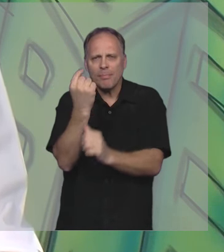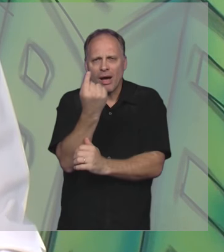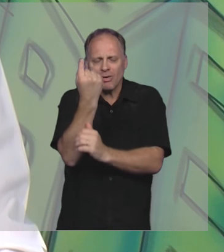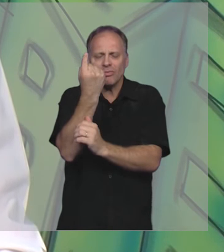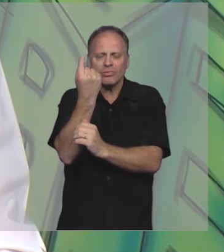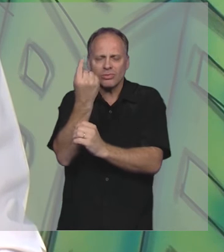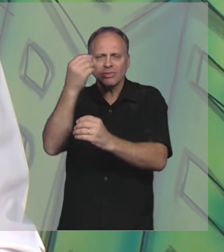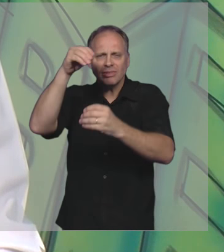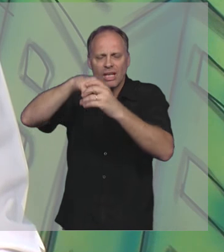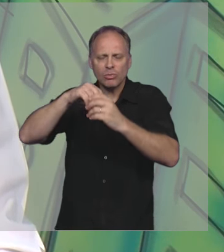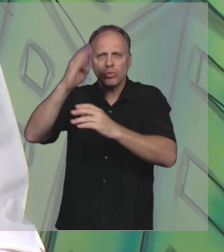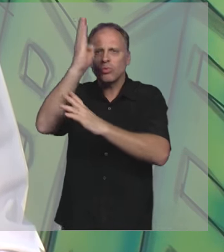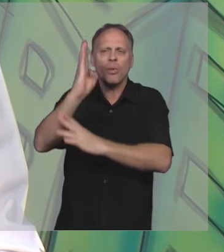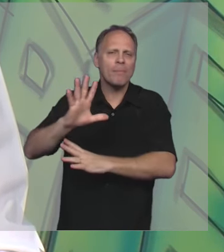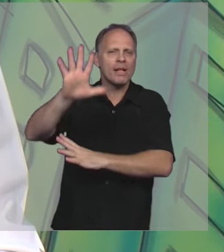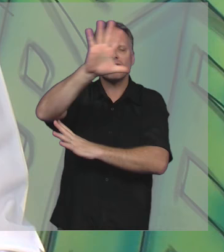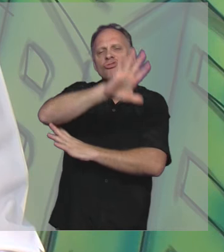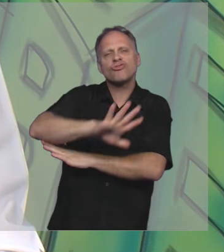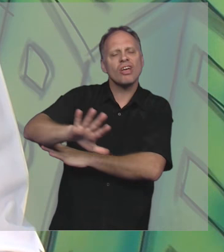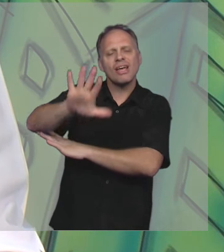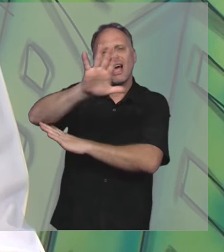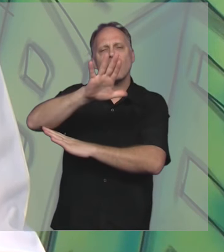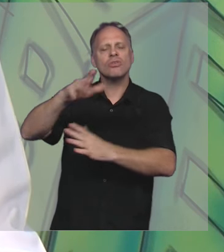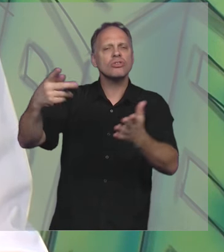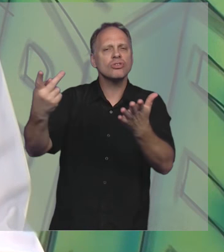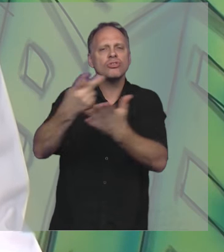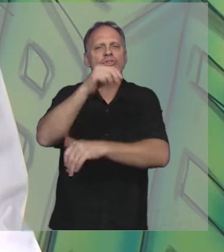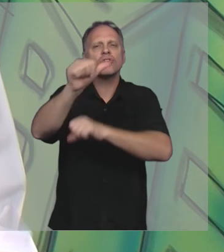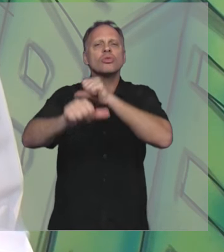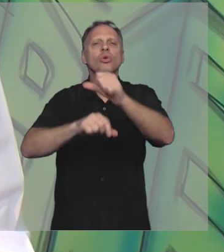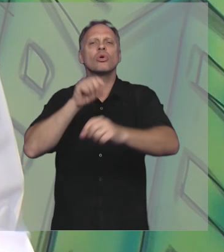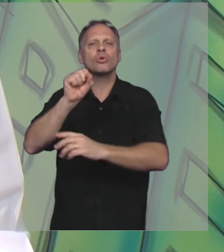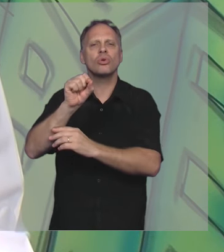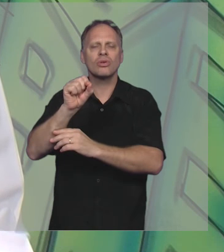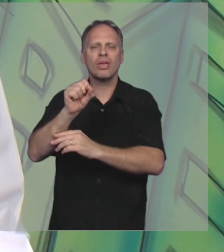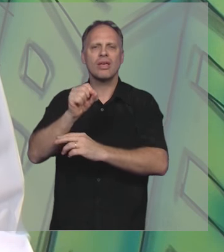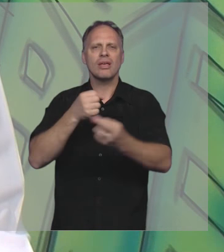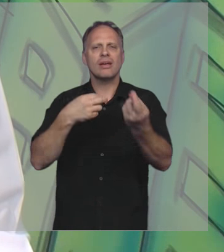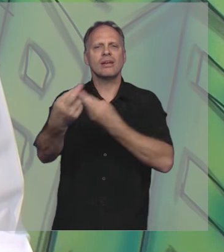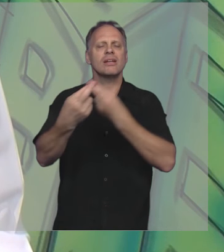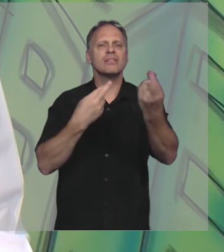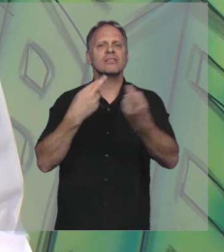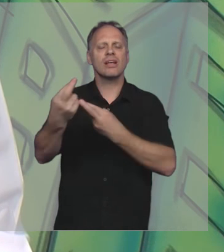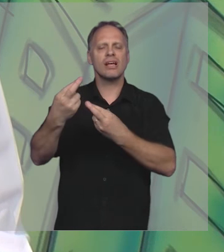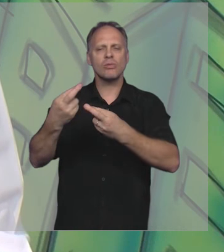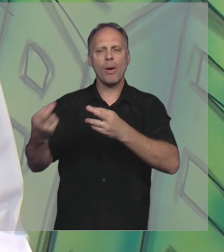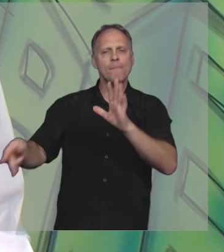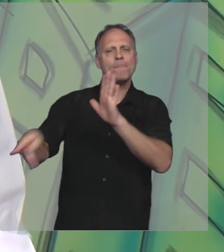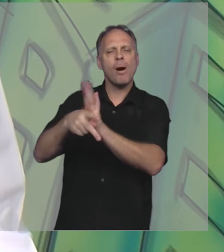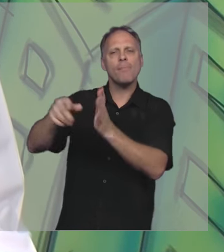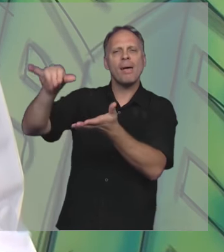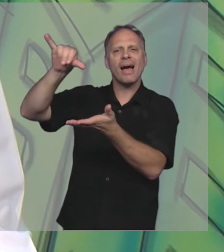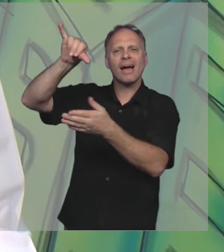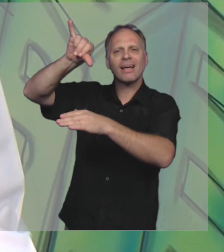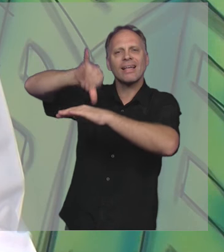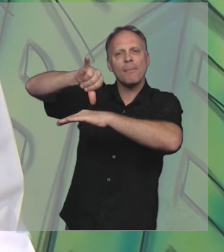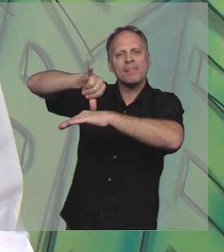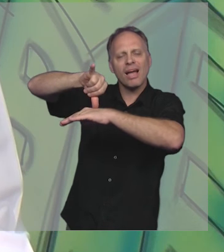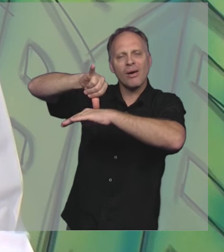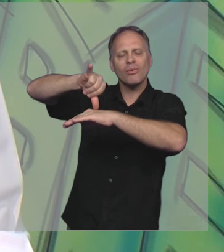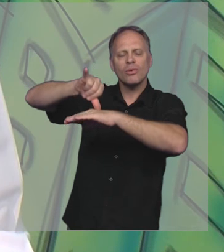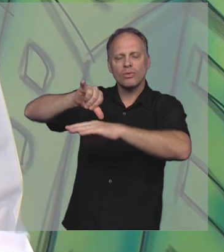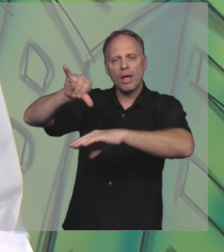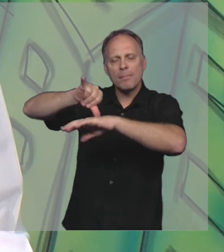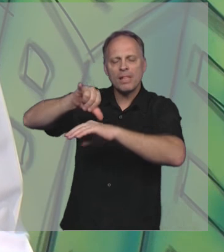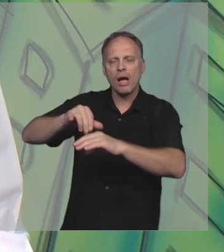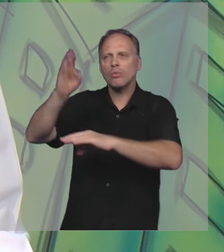dentro. E acabou sendo um sistema único relacionado mais às capitais, com referência principalmente